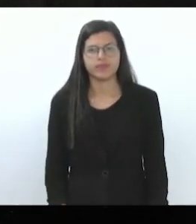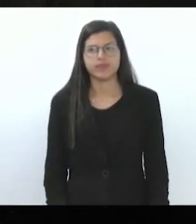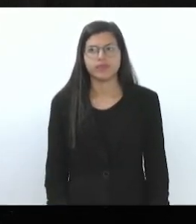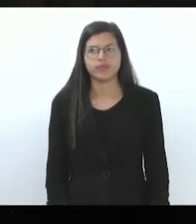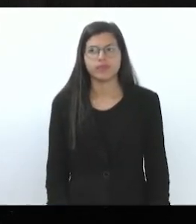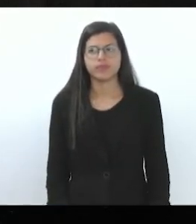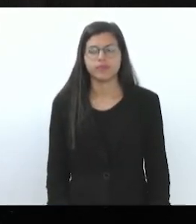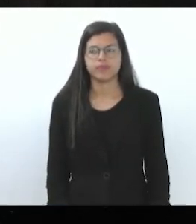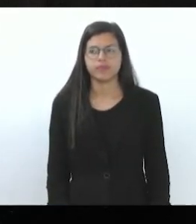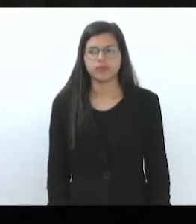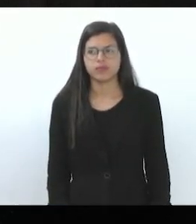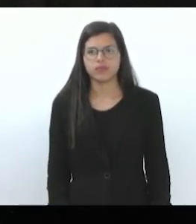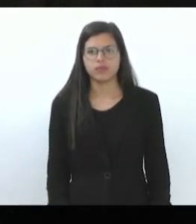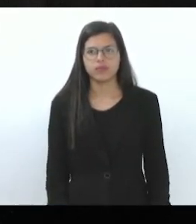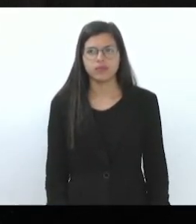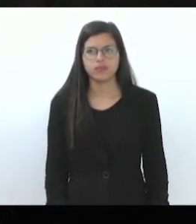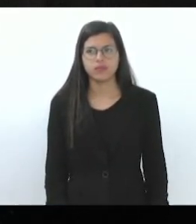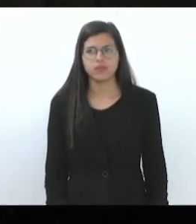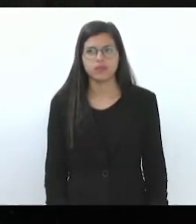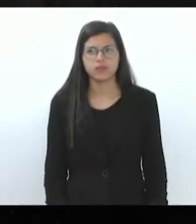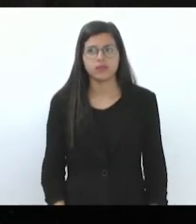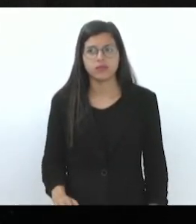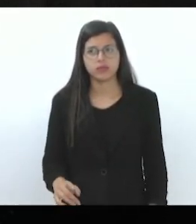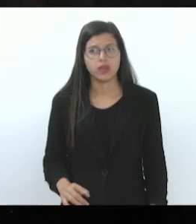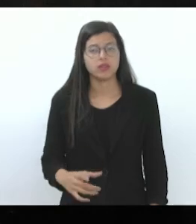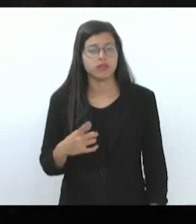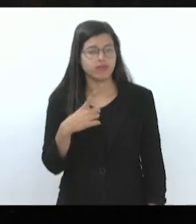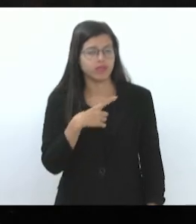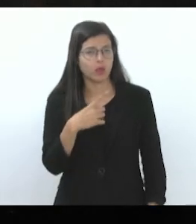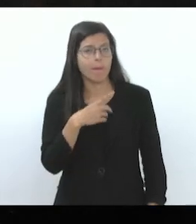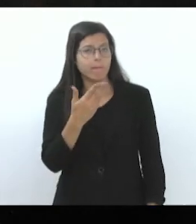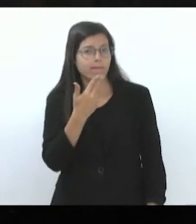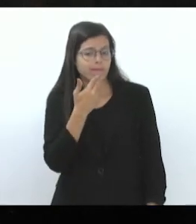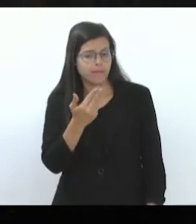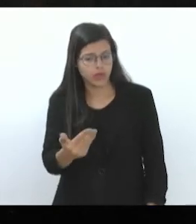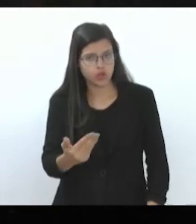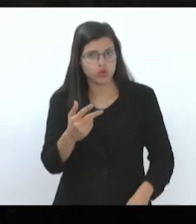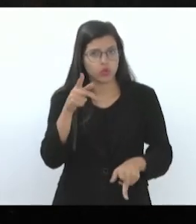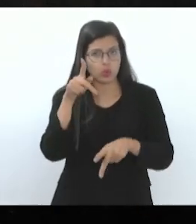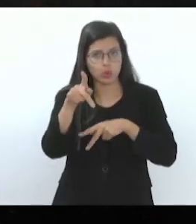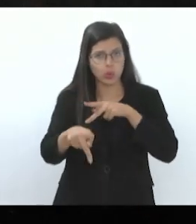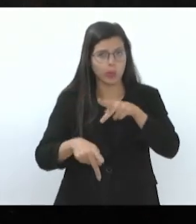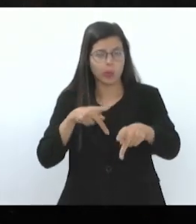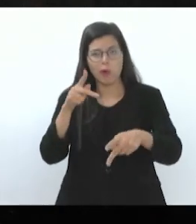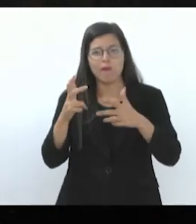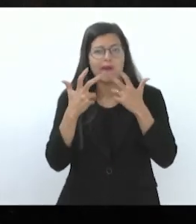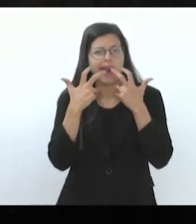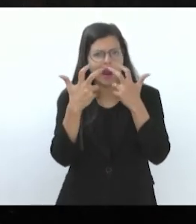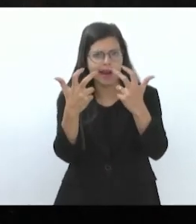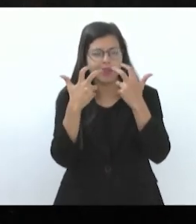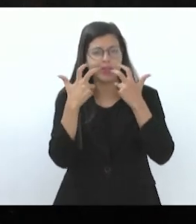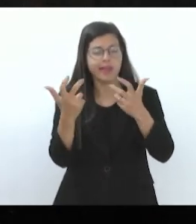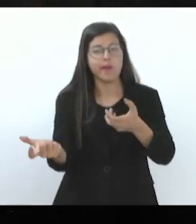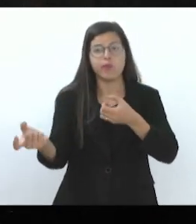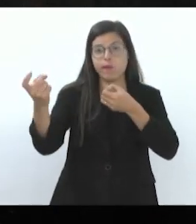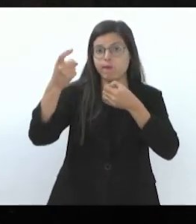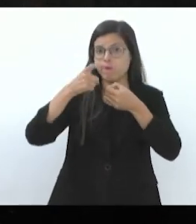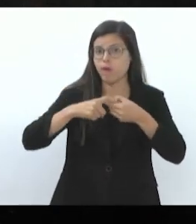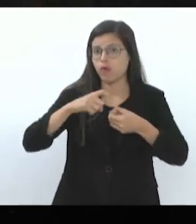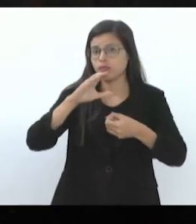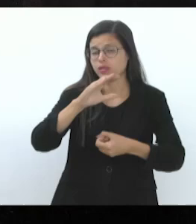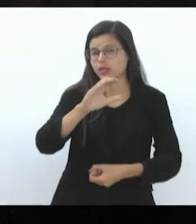Daqui a pouco nós vamos ter um clamor popular gritando assim: volta